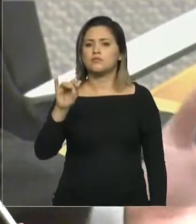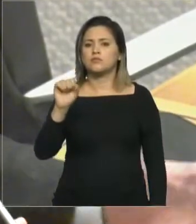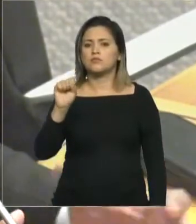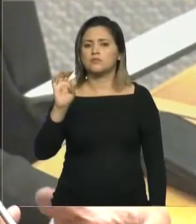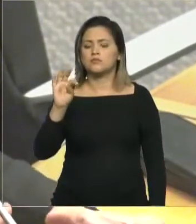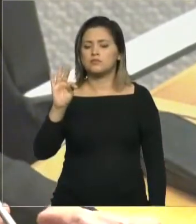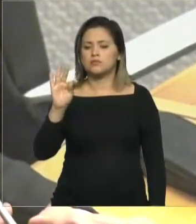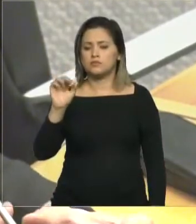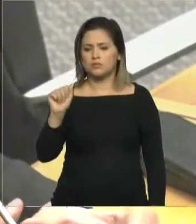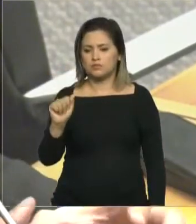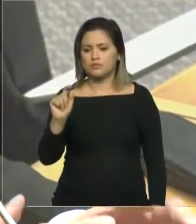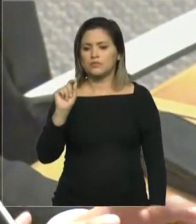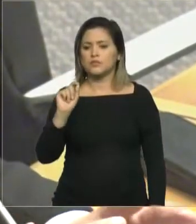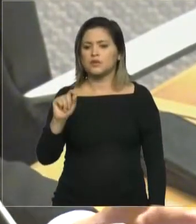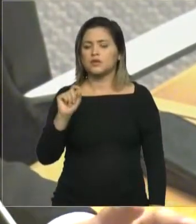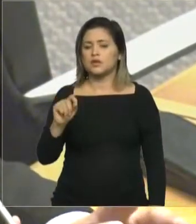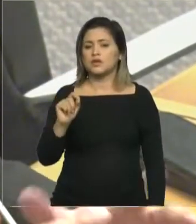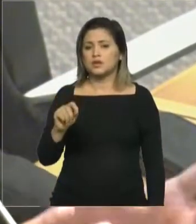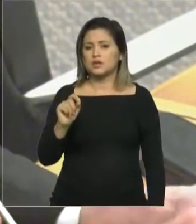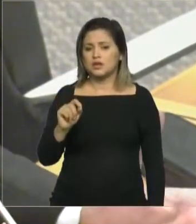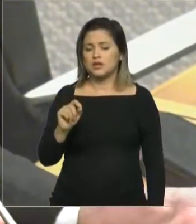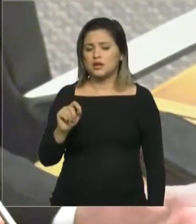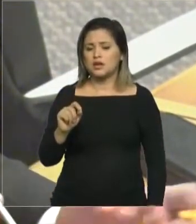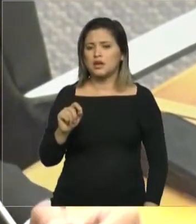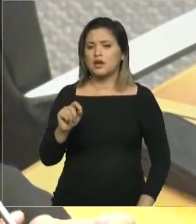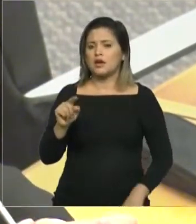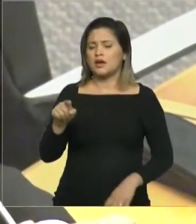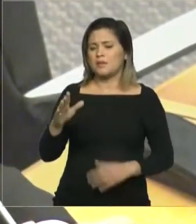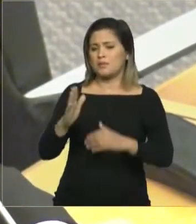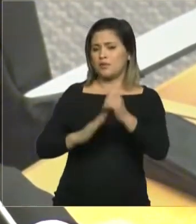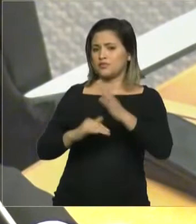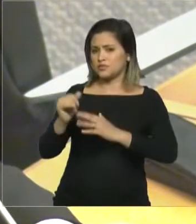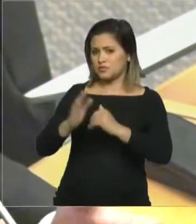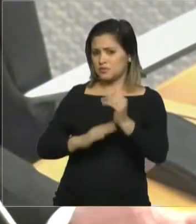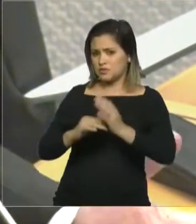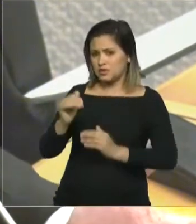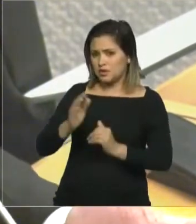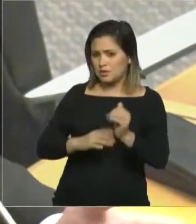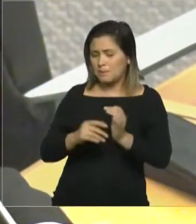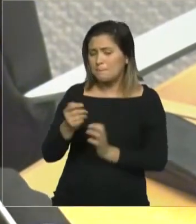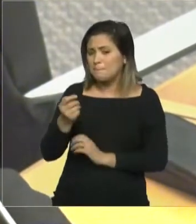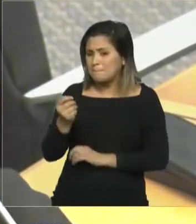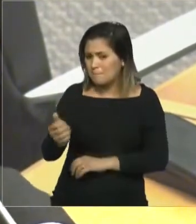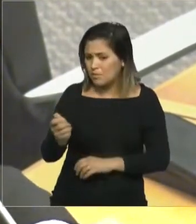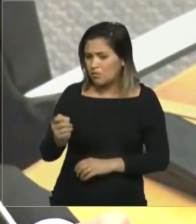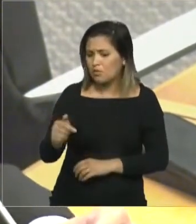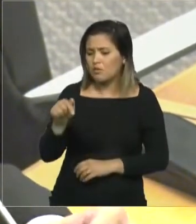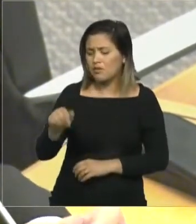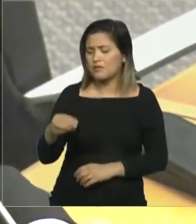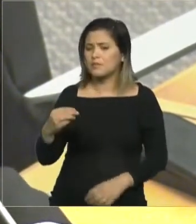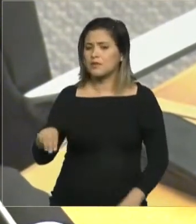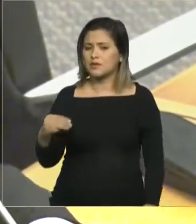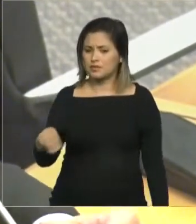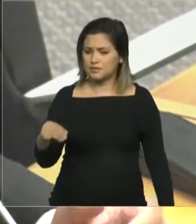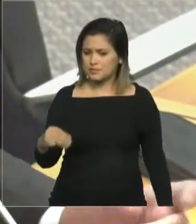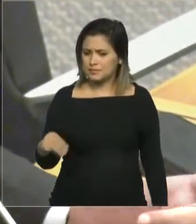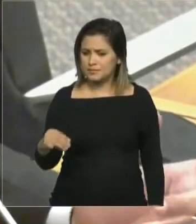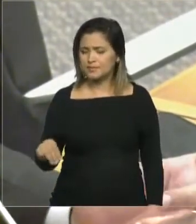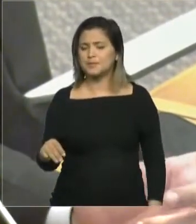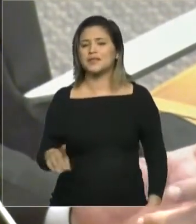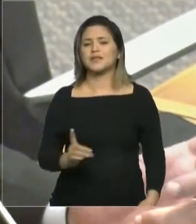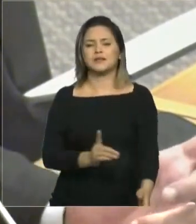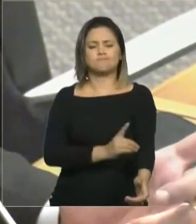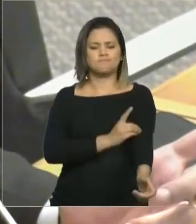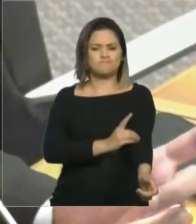que nós temos ainda no Maranhão, não são tantos profissionais assim, e nós temos uma demanda muito grande, uma demanda de diabéticos, uma